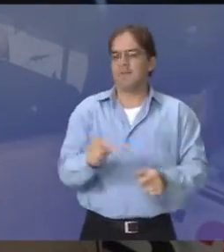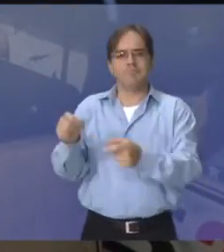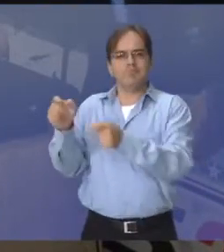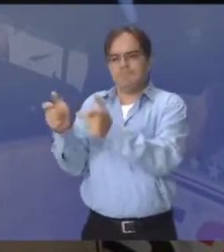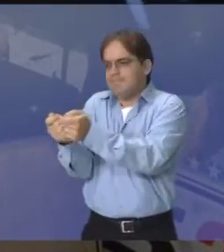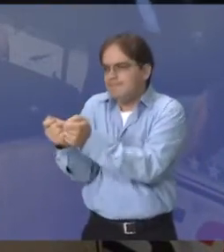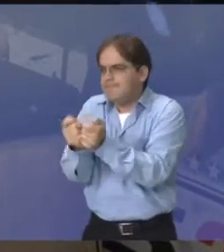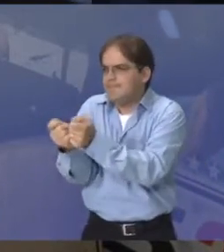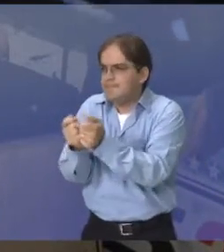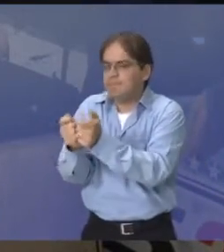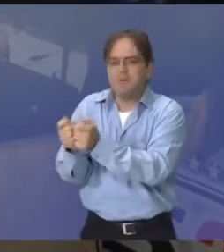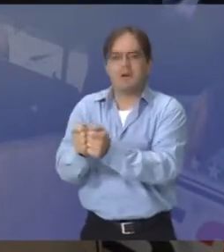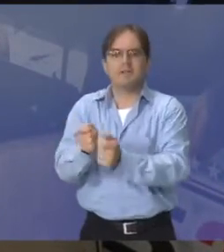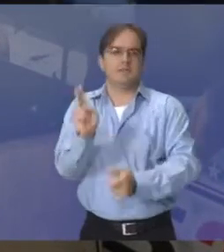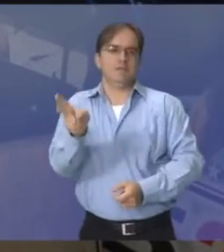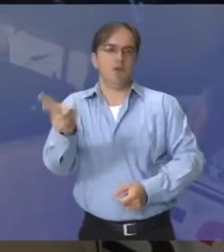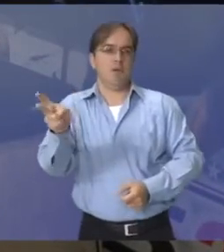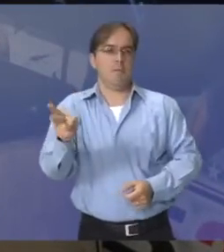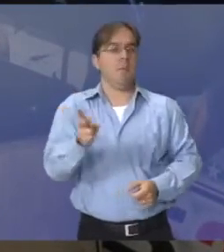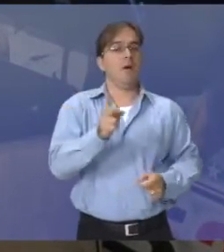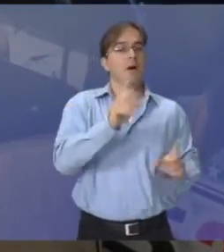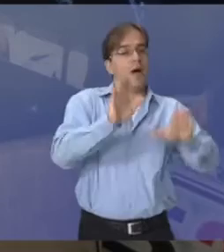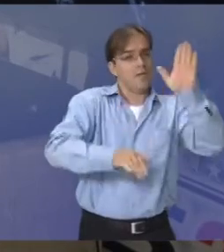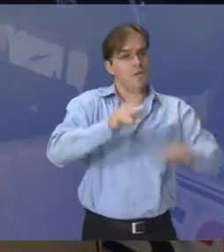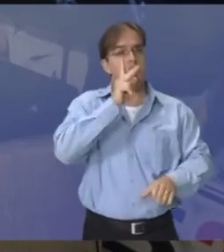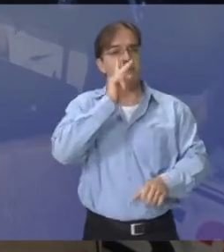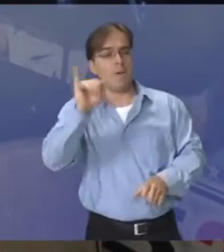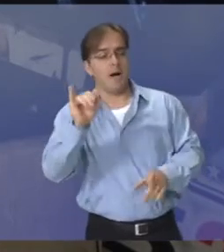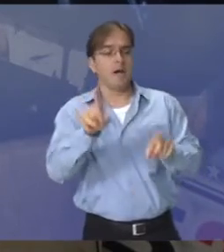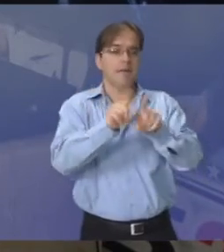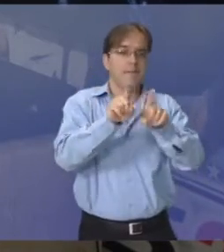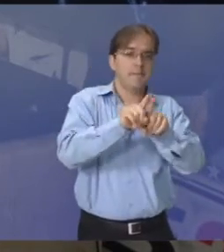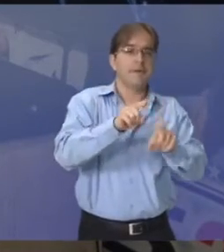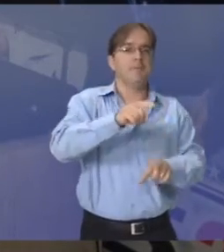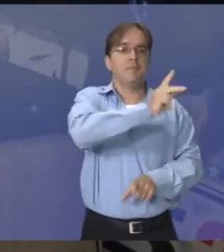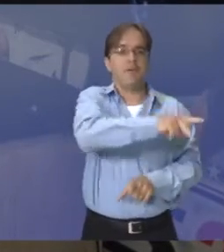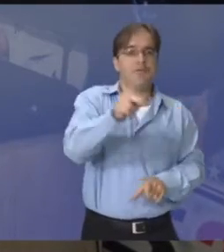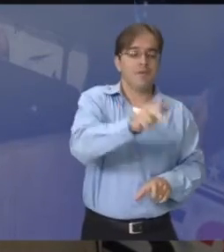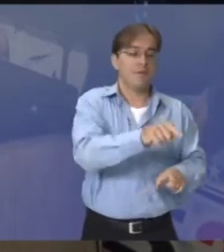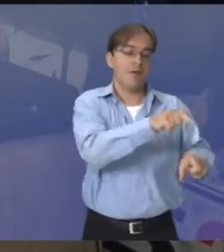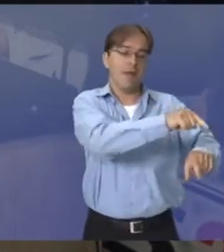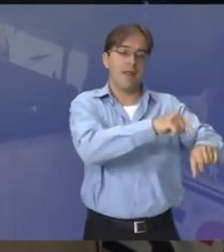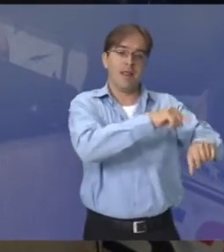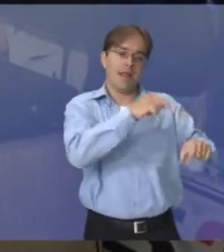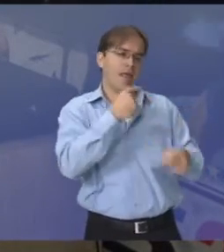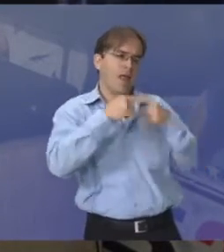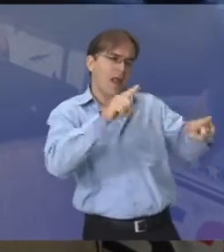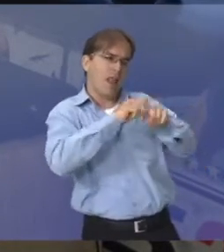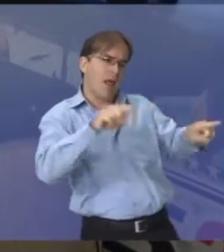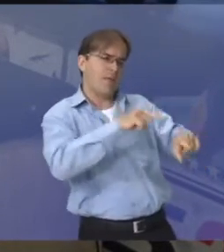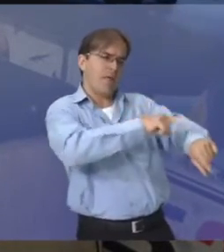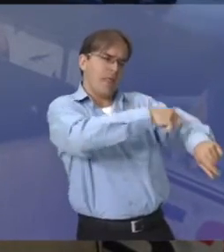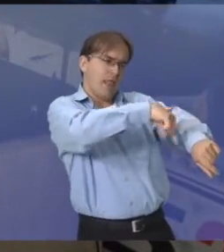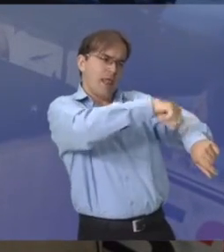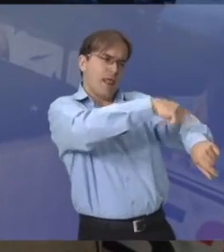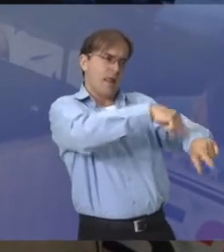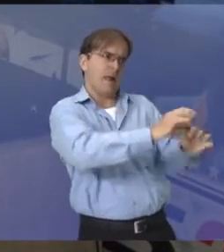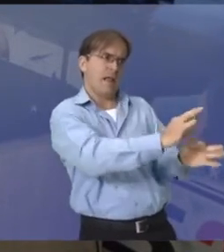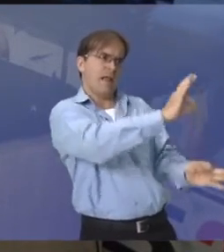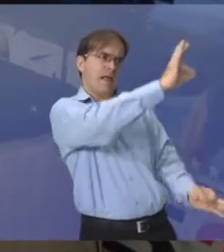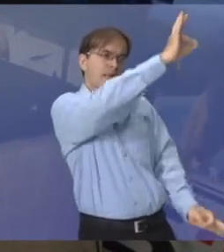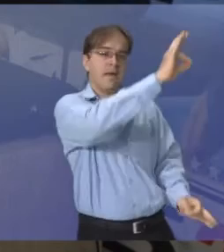Muitos pais e professores às vezes reclamam do tempo que as crianças dedicam a esses jogos. Mas você sabia que os games